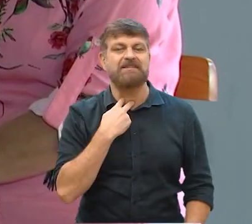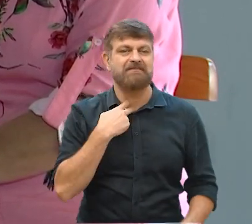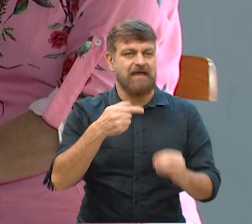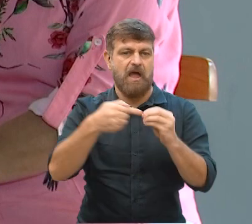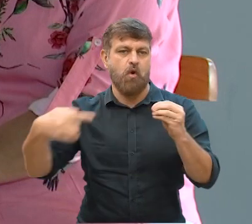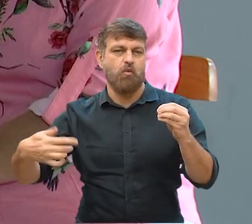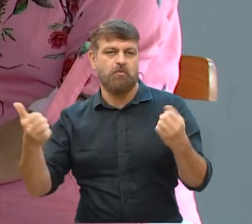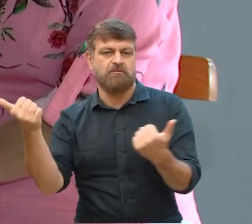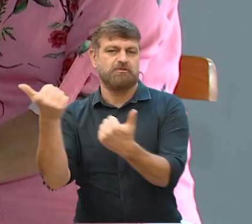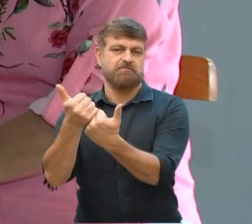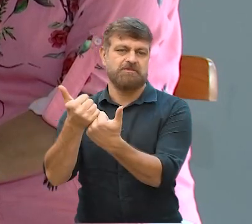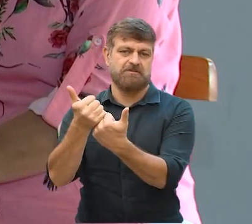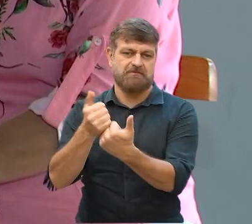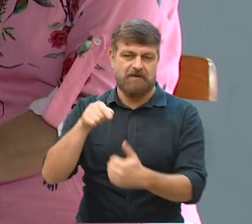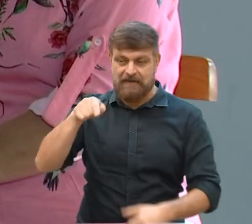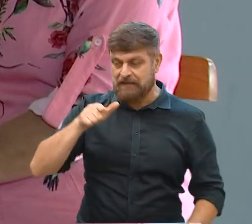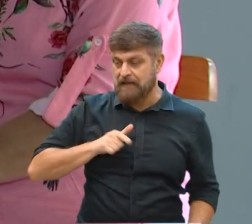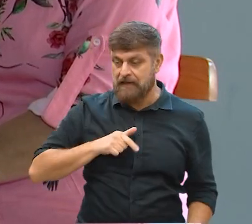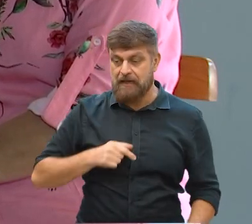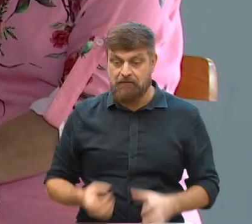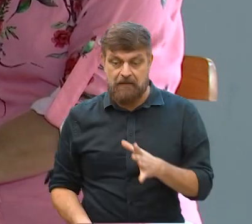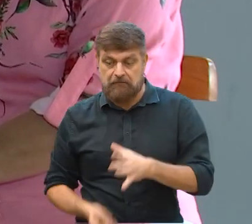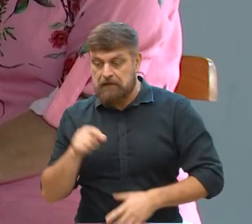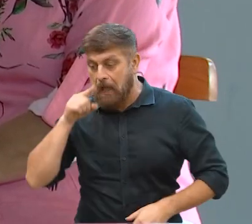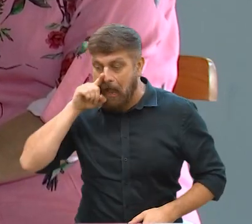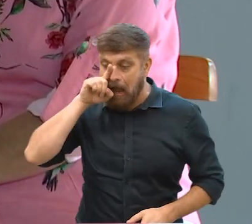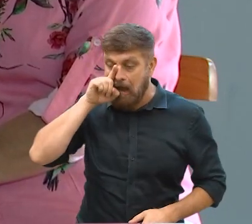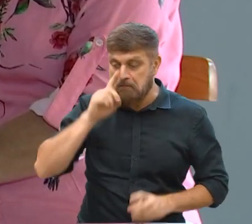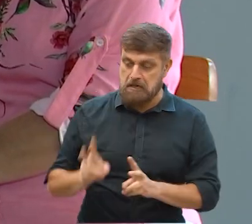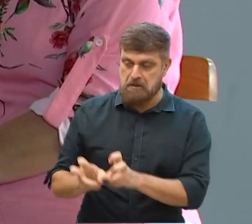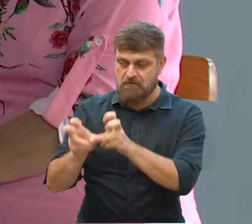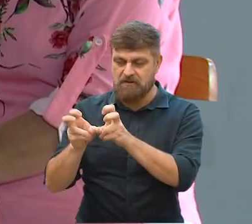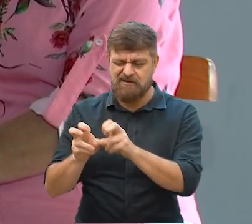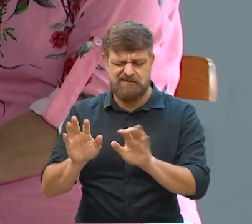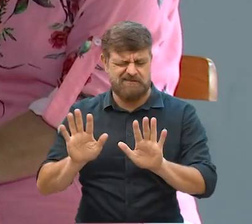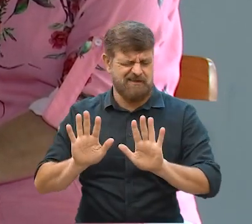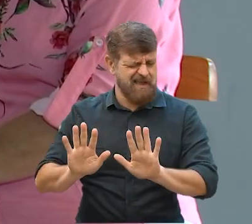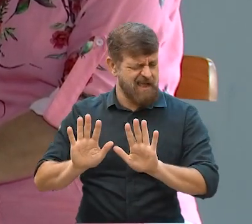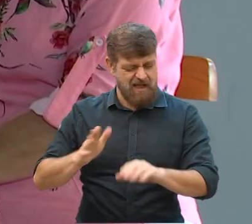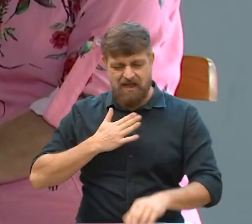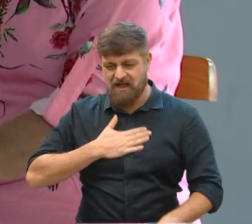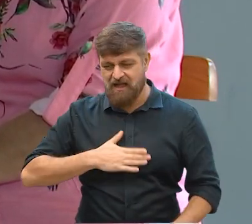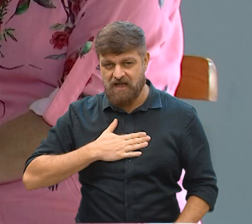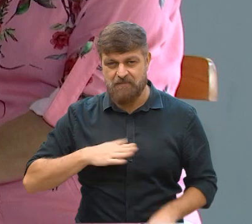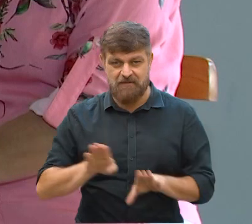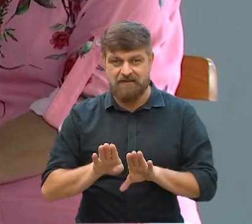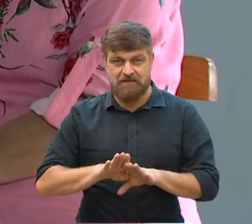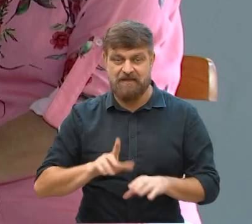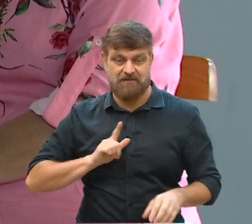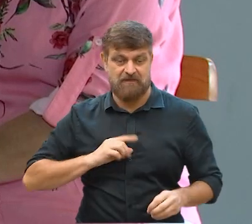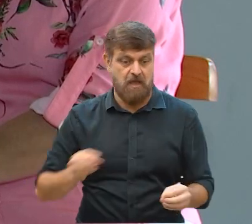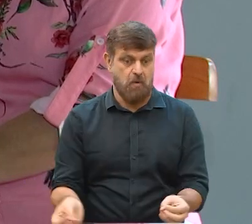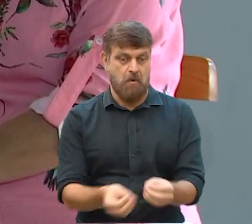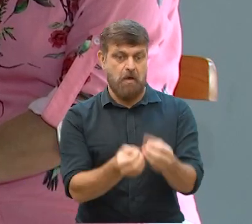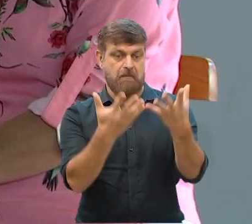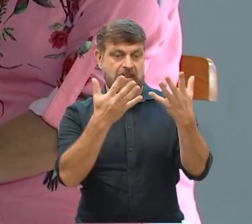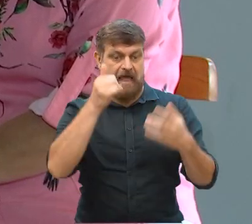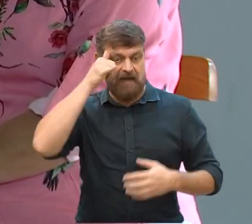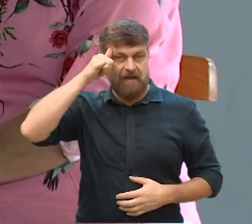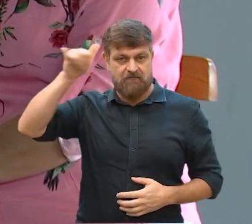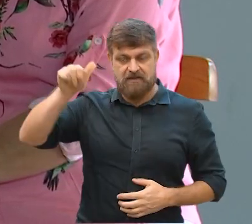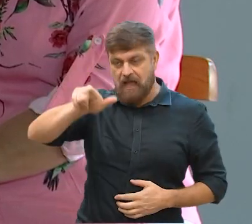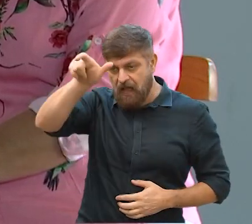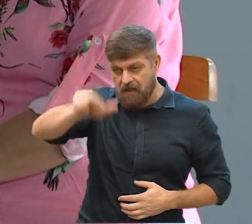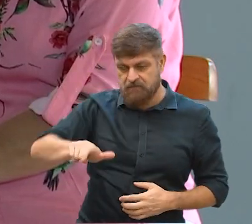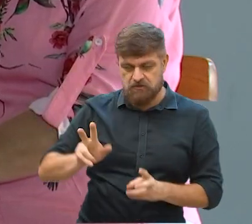existe nada que seja o causador único de um câncer e não existe nenhum salvador milagroso que vai evitar que